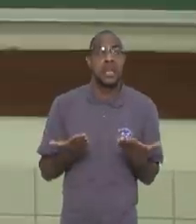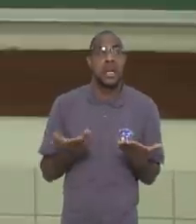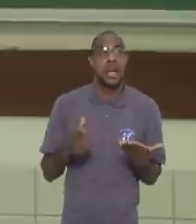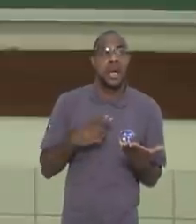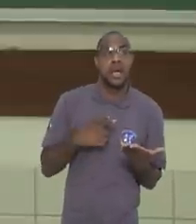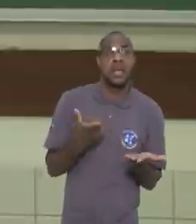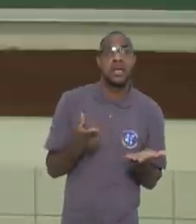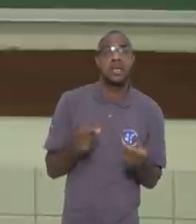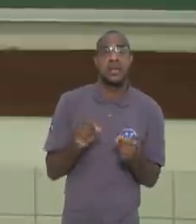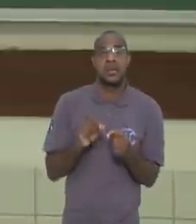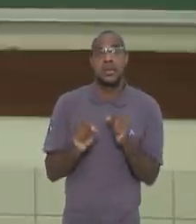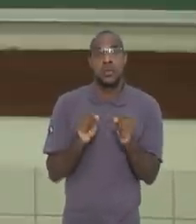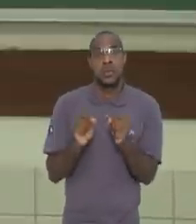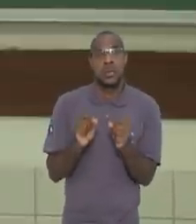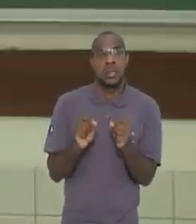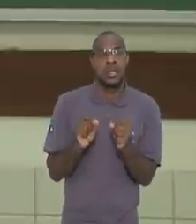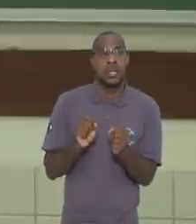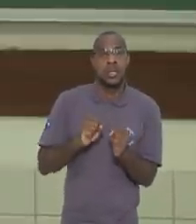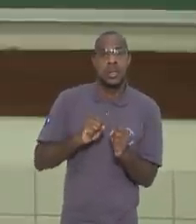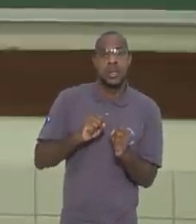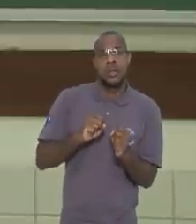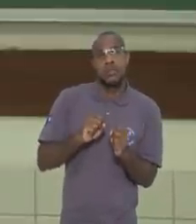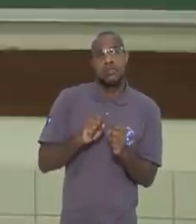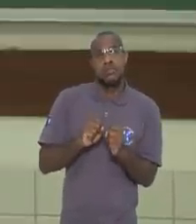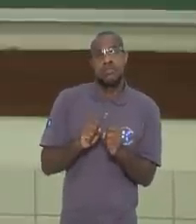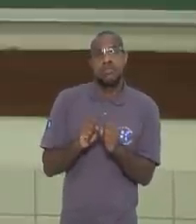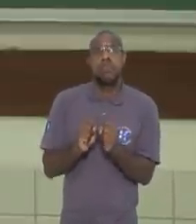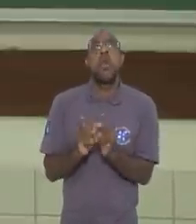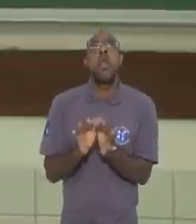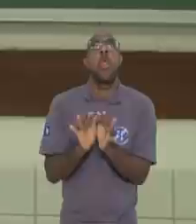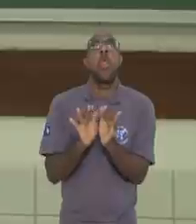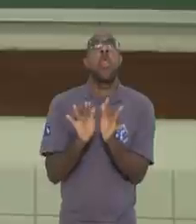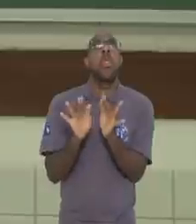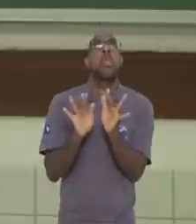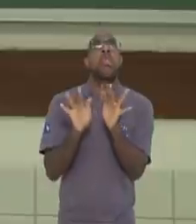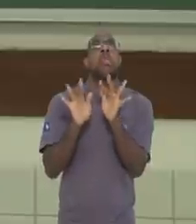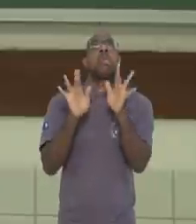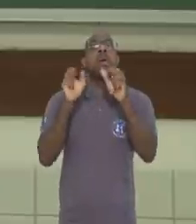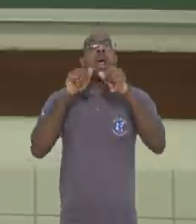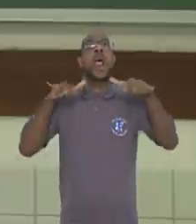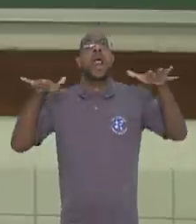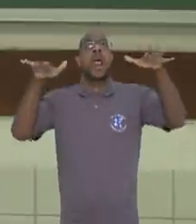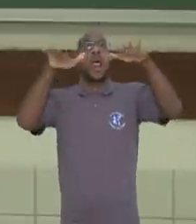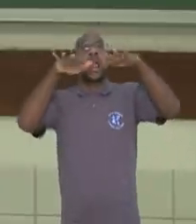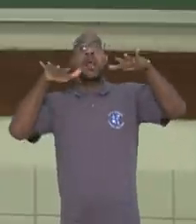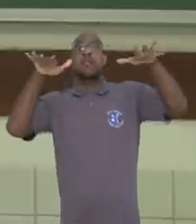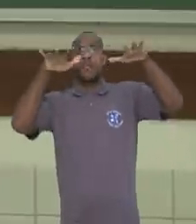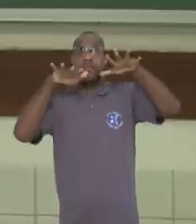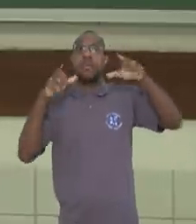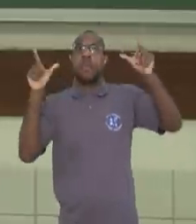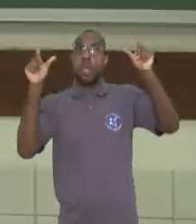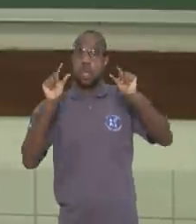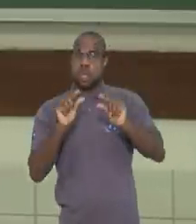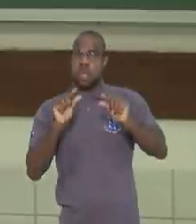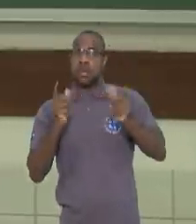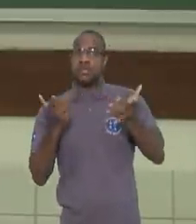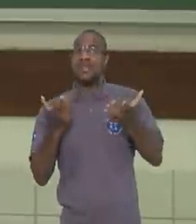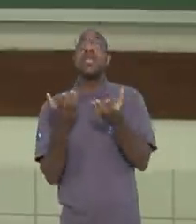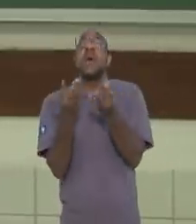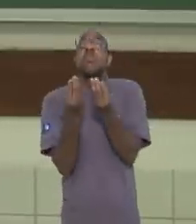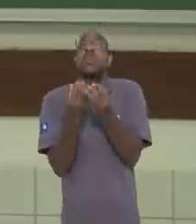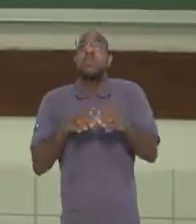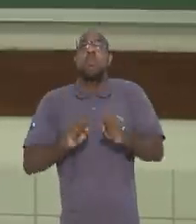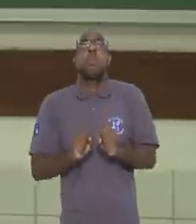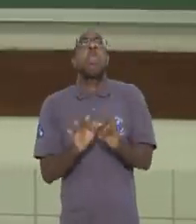Também lançam na atmosfera uma quantidade maior de gás carbônico. Se bem que daí aqui tem um porém, né? Quando você planta cana,